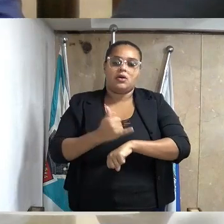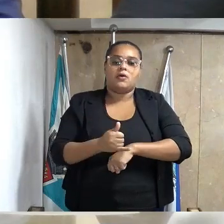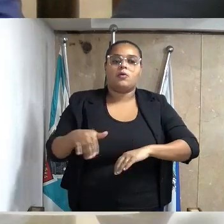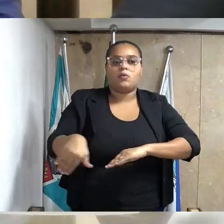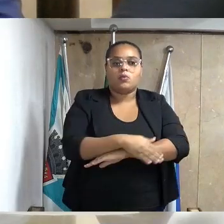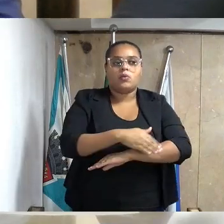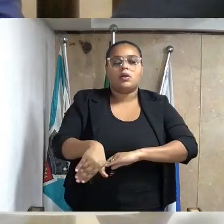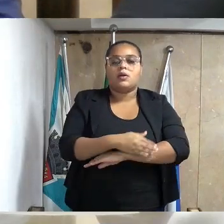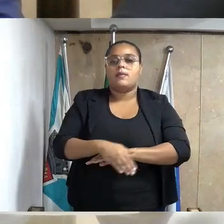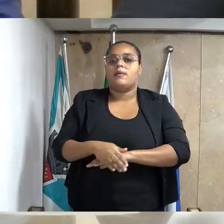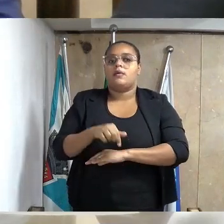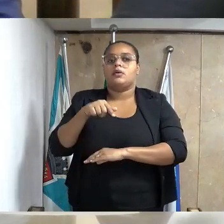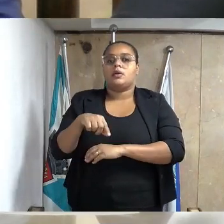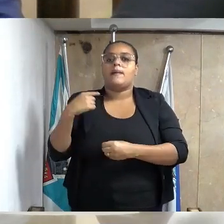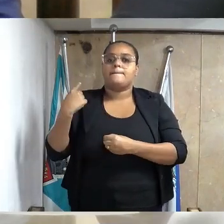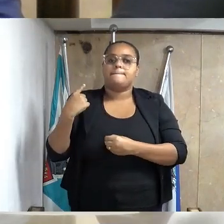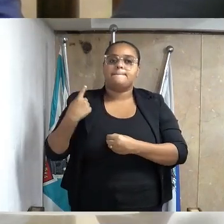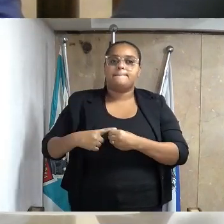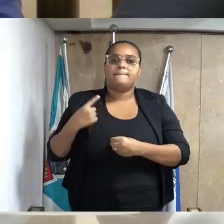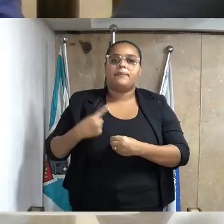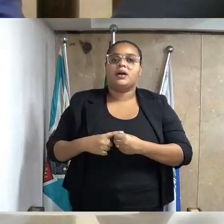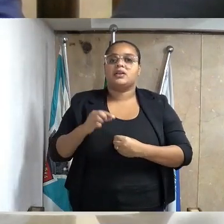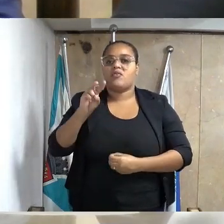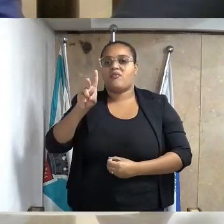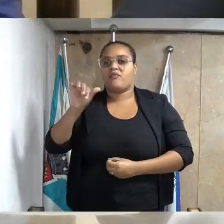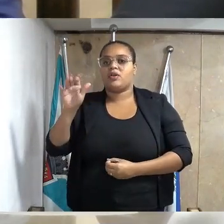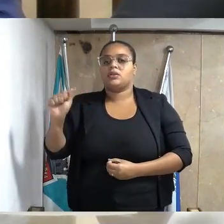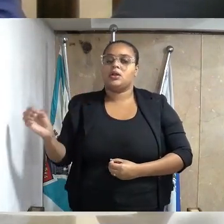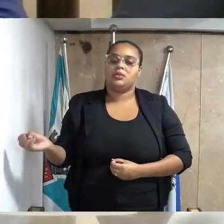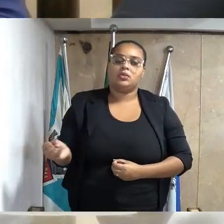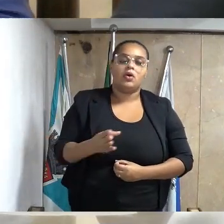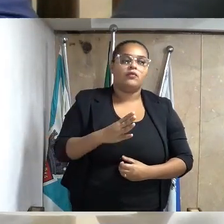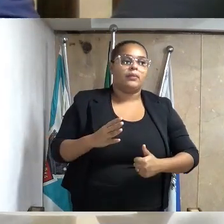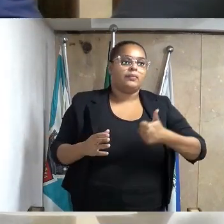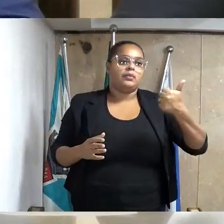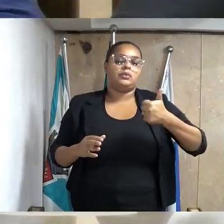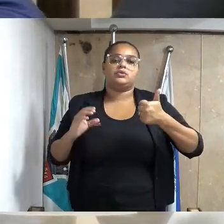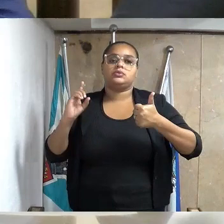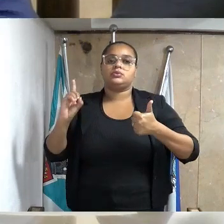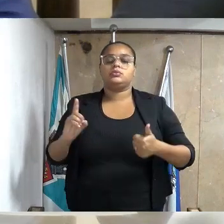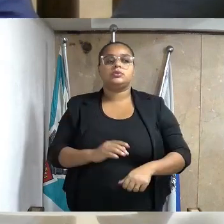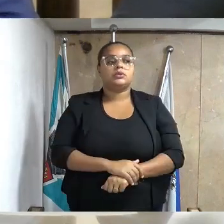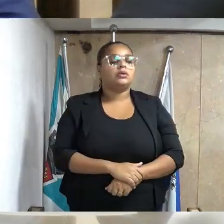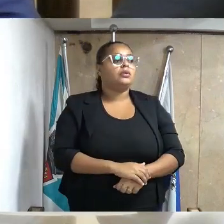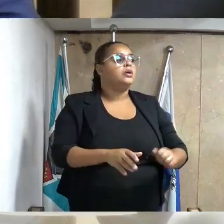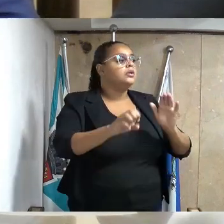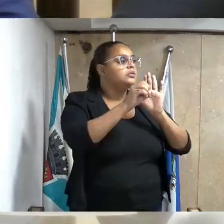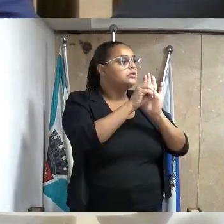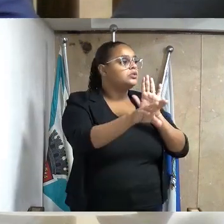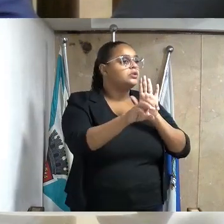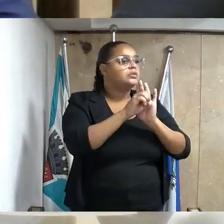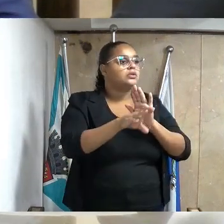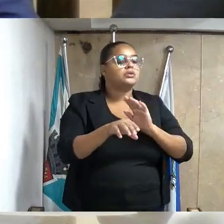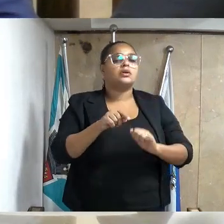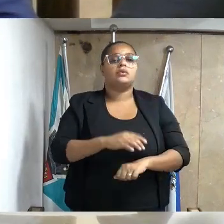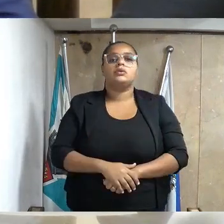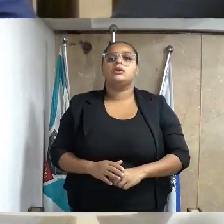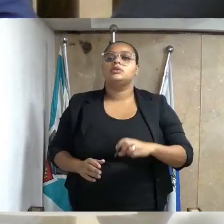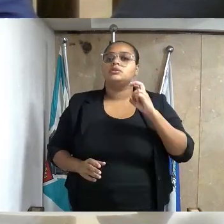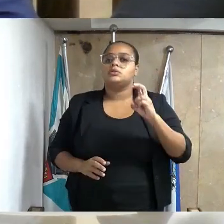projetada, localizada no Parque Vila Nova, primeiro distrito desse município. Indicação